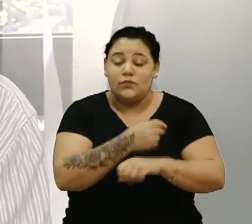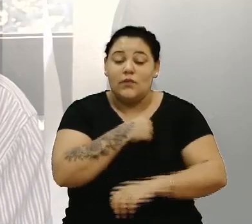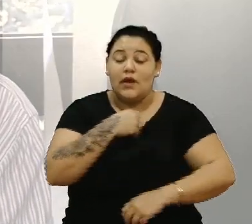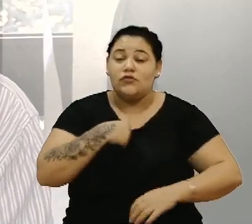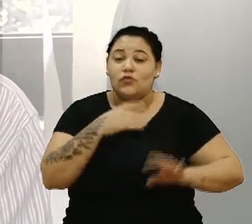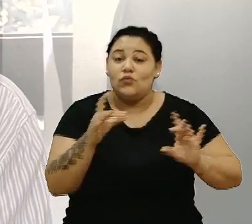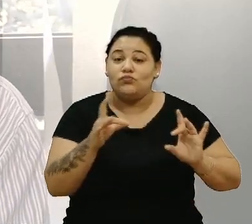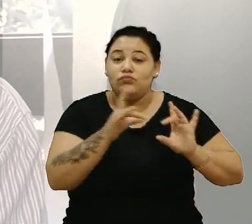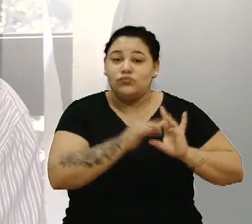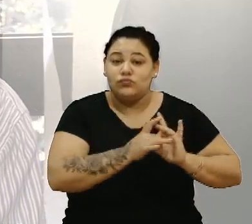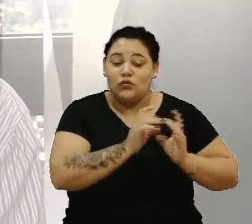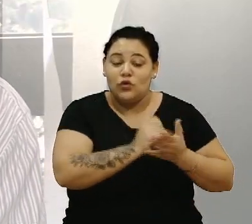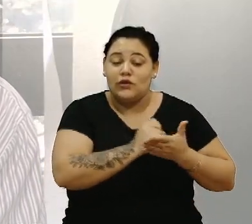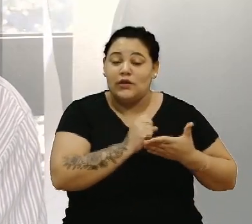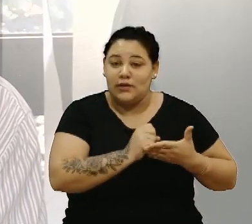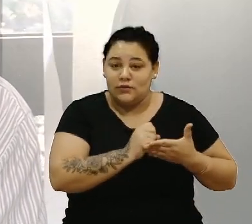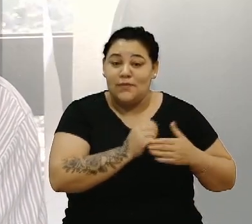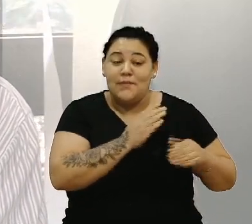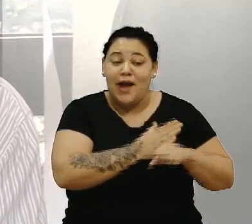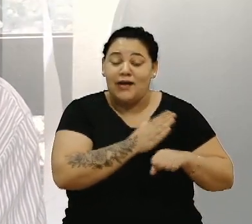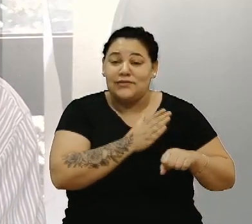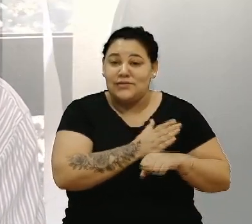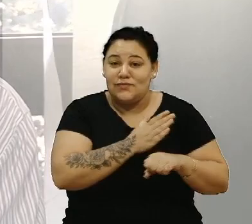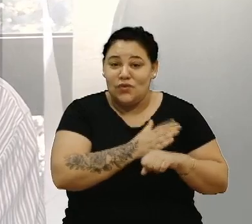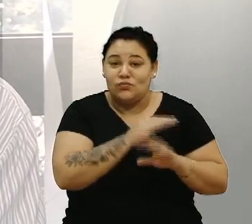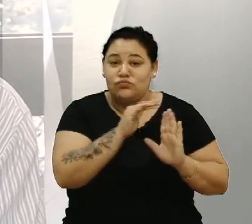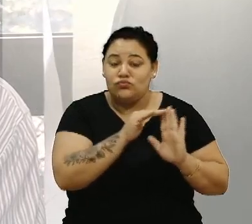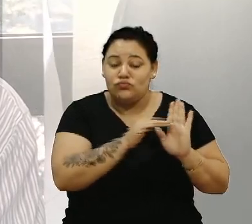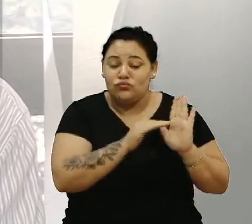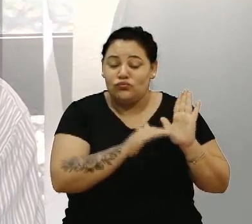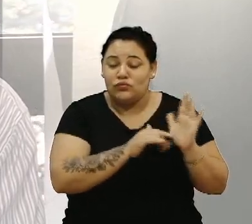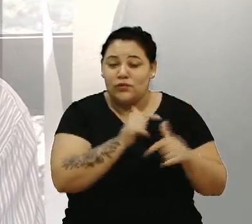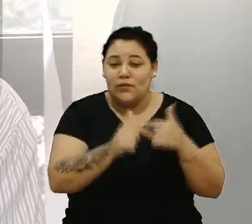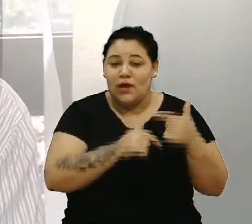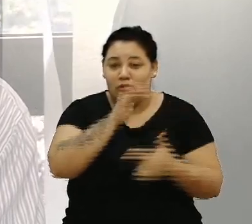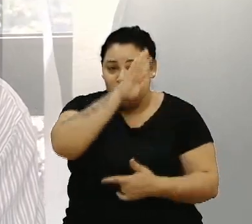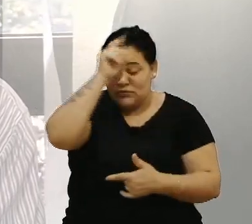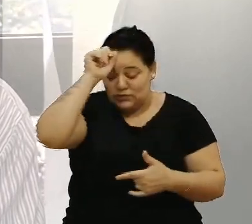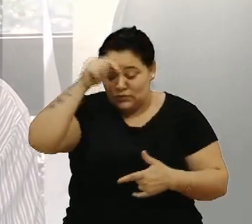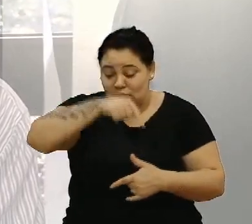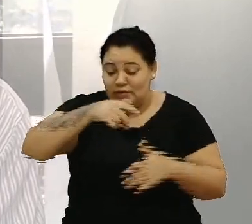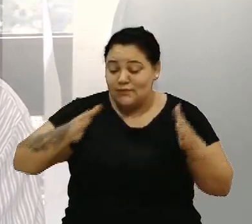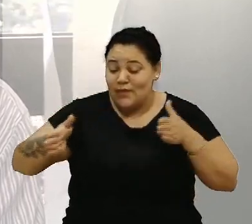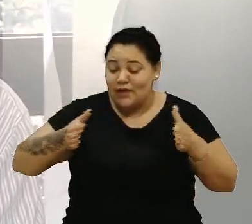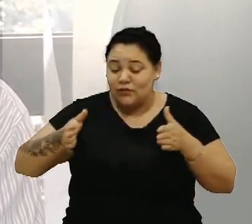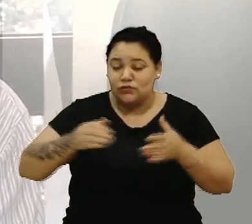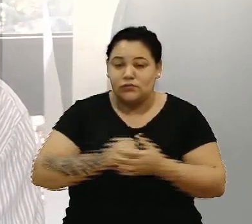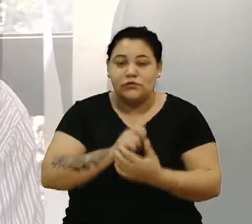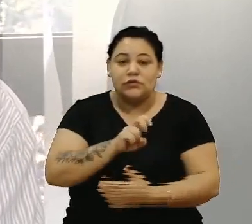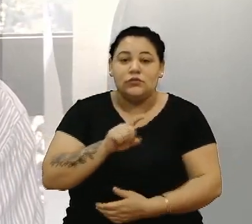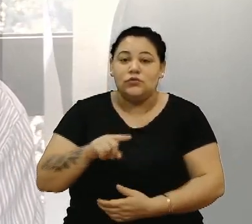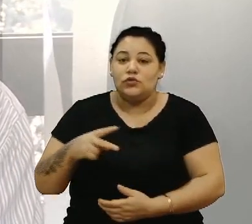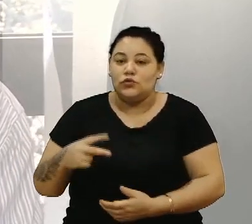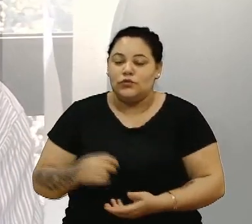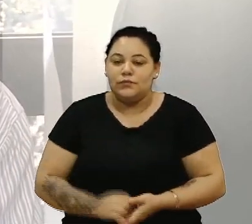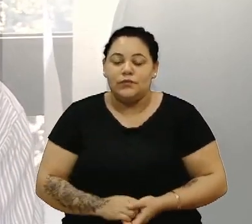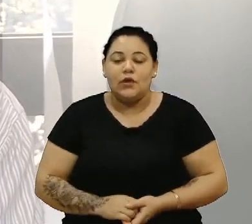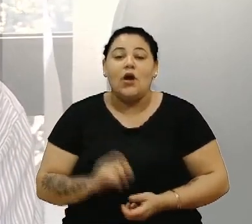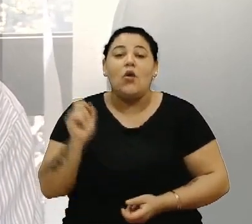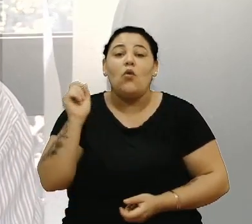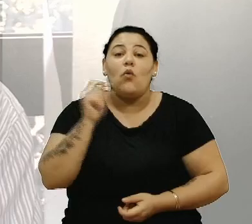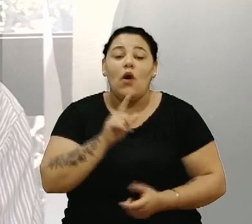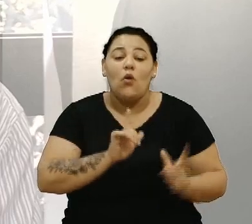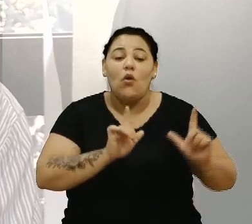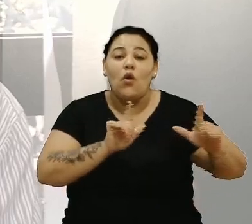ao programa estavam atuando no município durante esse período? 5.2. Em quais unidades